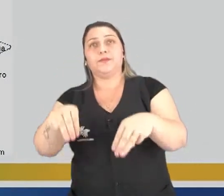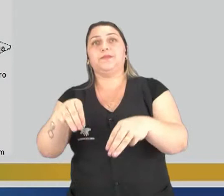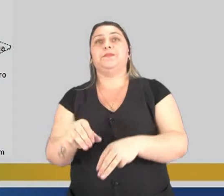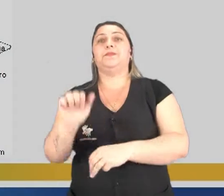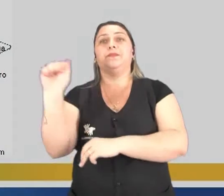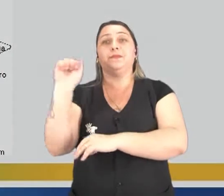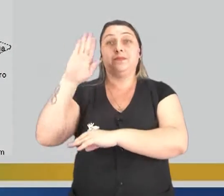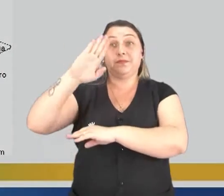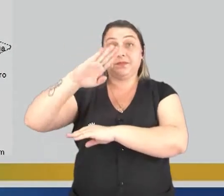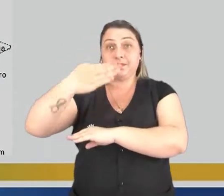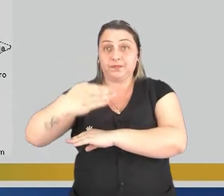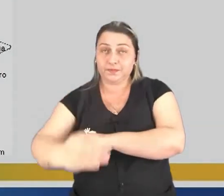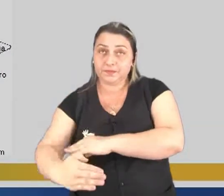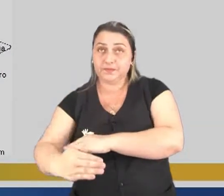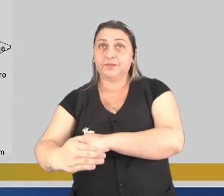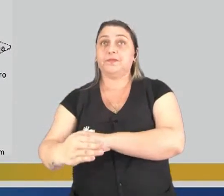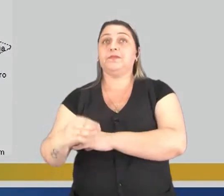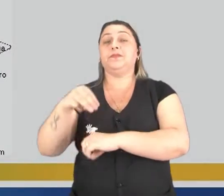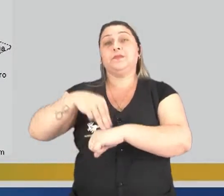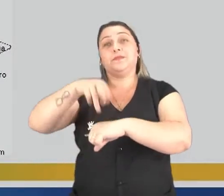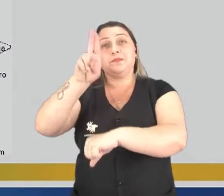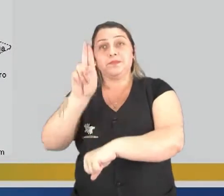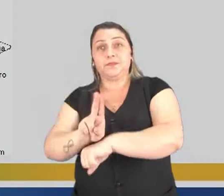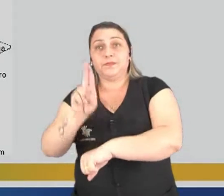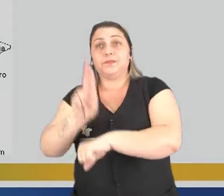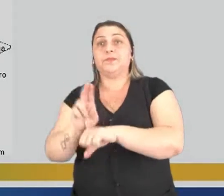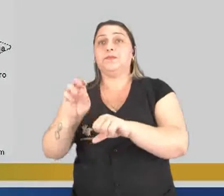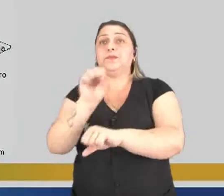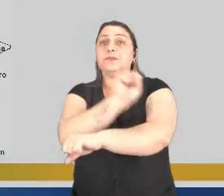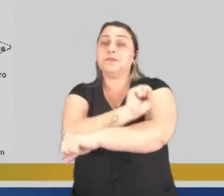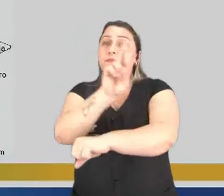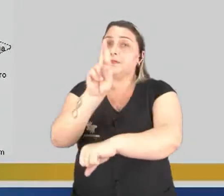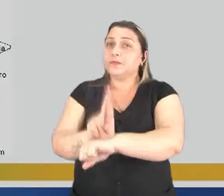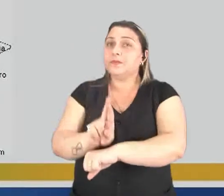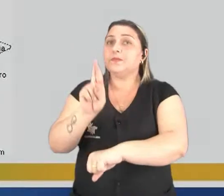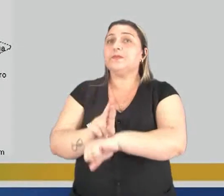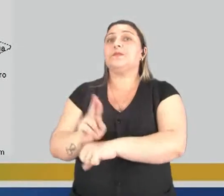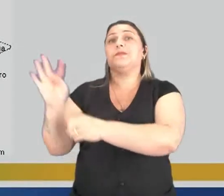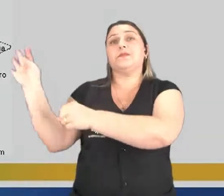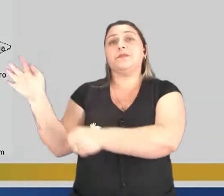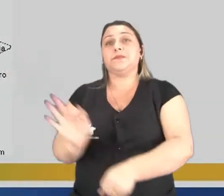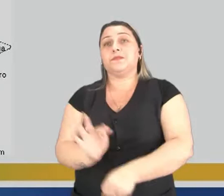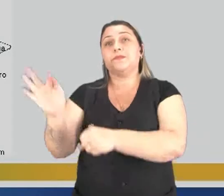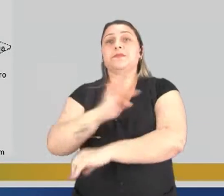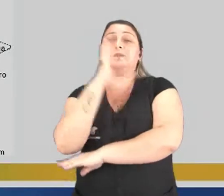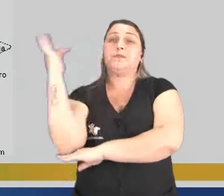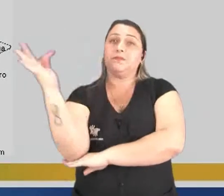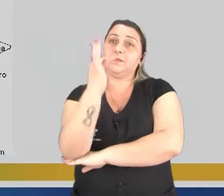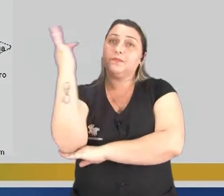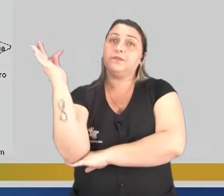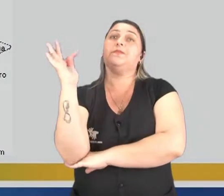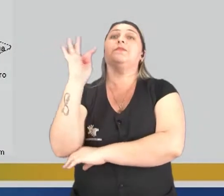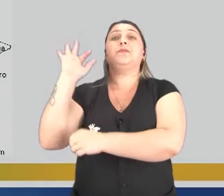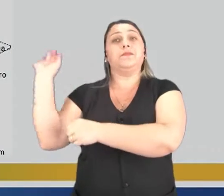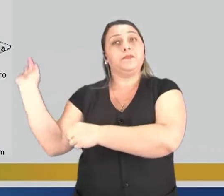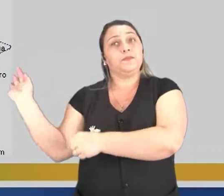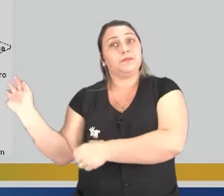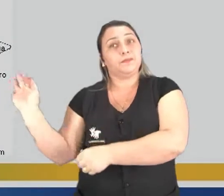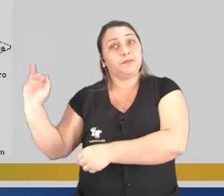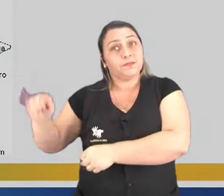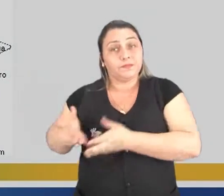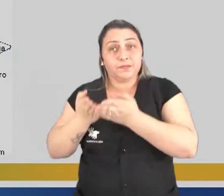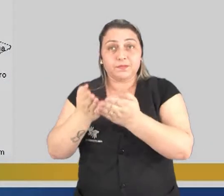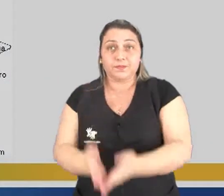Madureira, Assis Brasil, Manoel Urbano, Santa Rosa do Purus, Feijó, Tarauacá, Jordão,